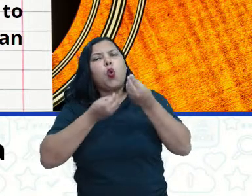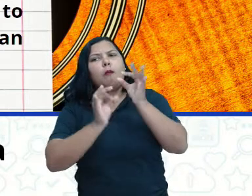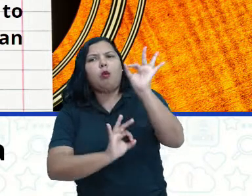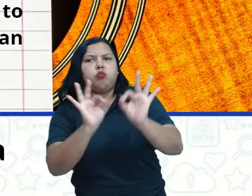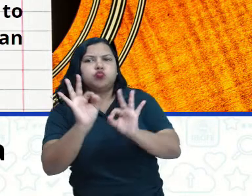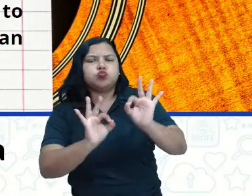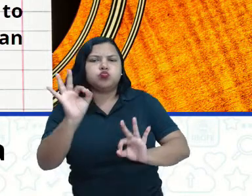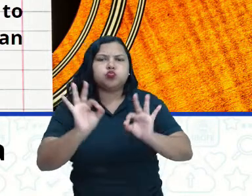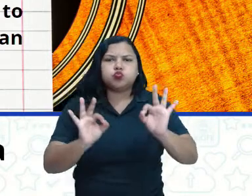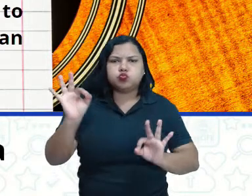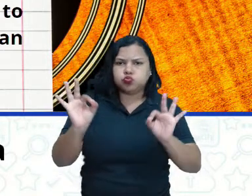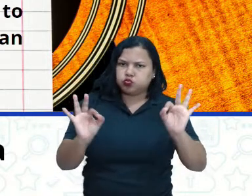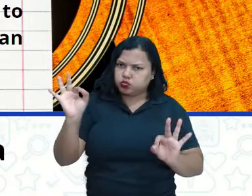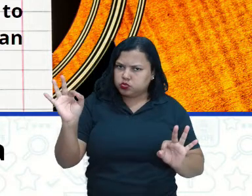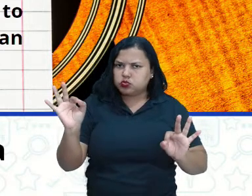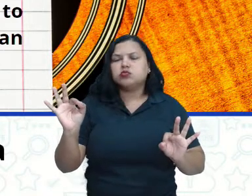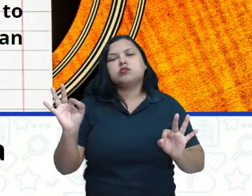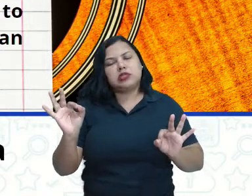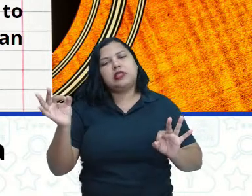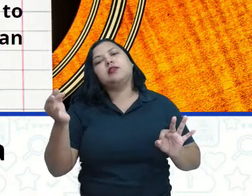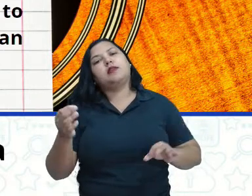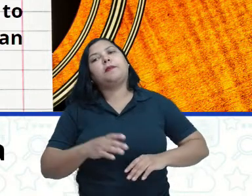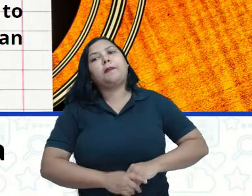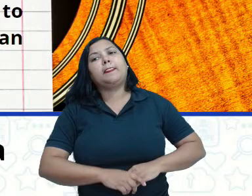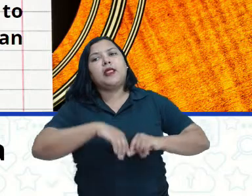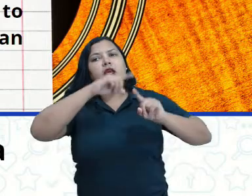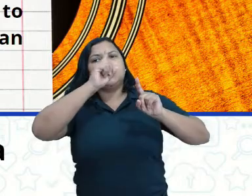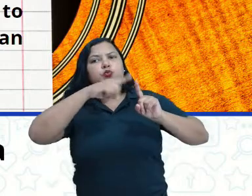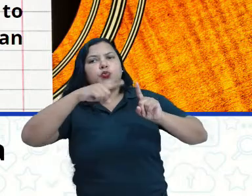articulação, matter, a métrica,